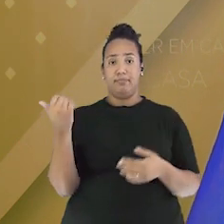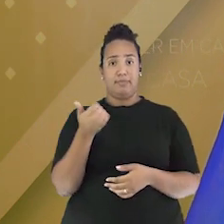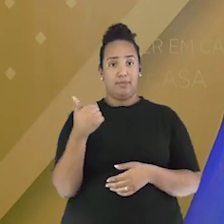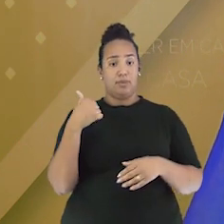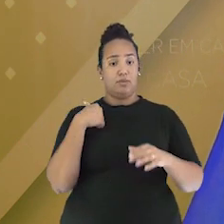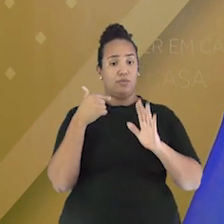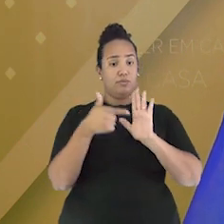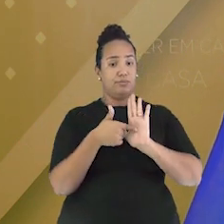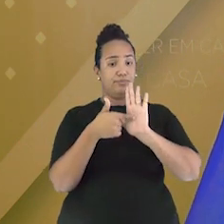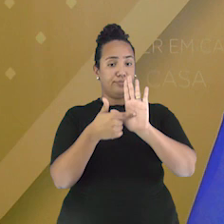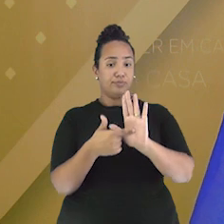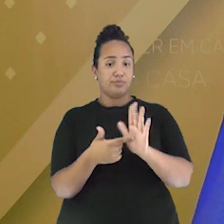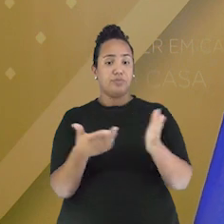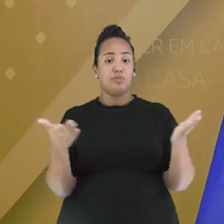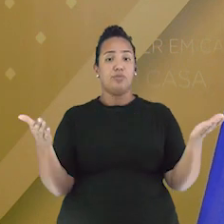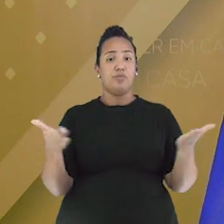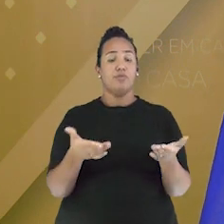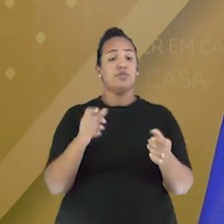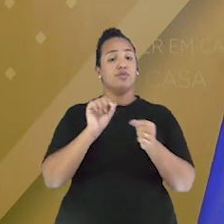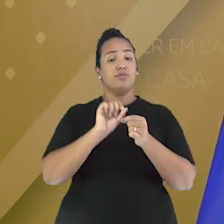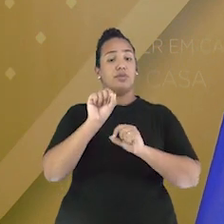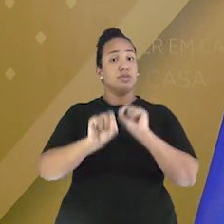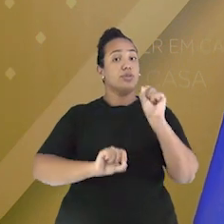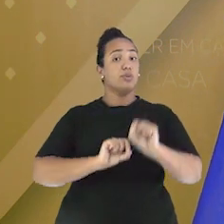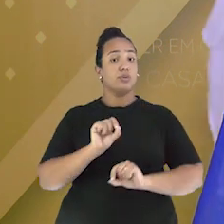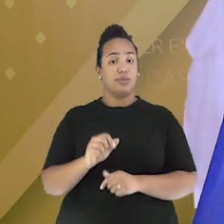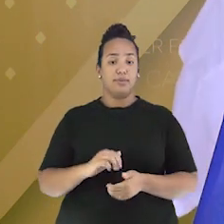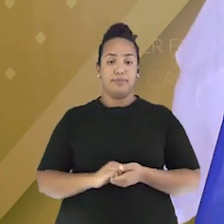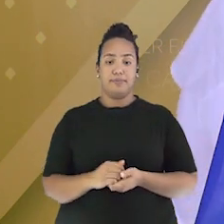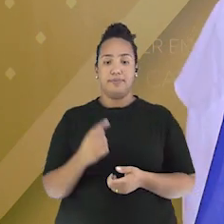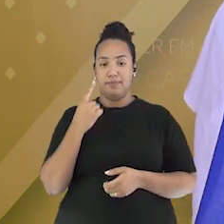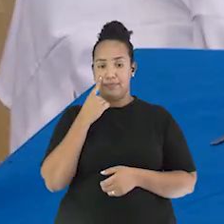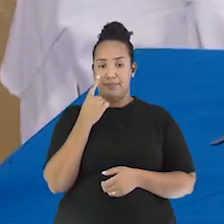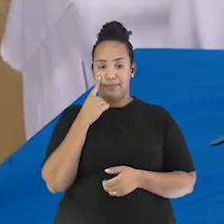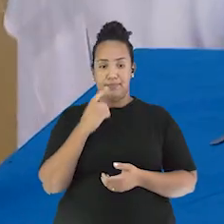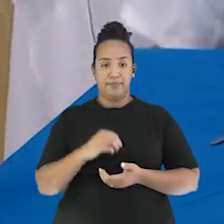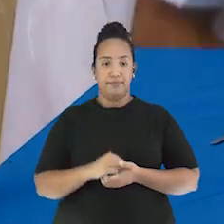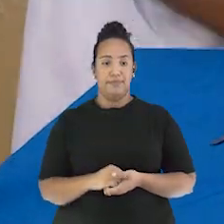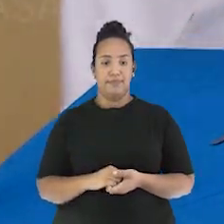primeiramente eu vou mostrar o que é que a gente vai fazer aqui, que é esse cara aqui.